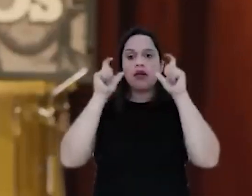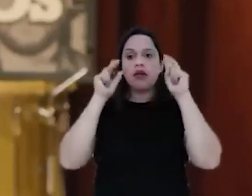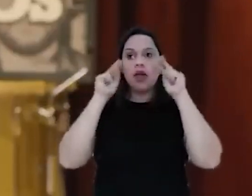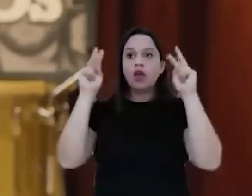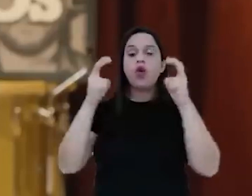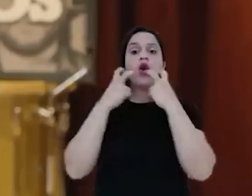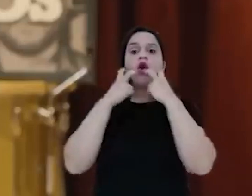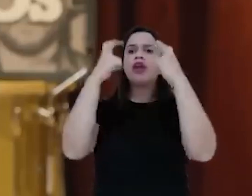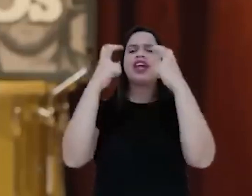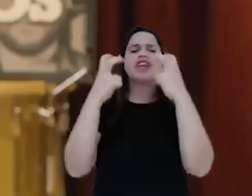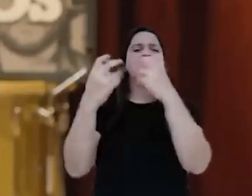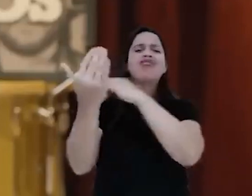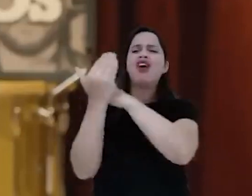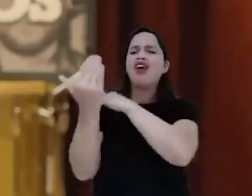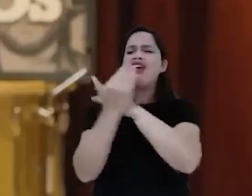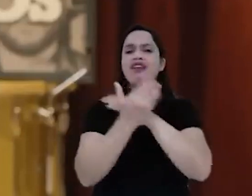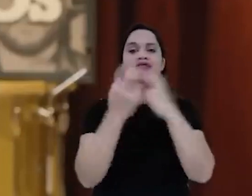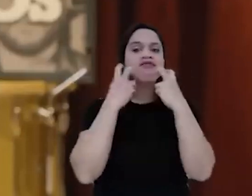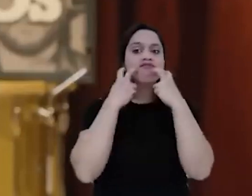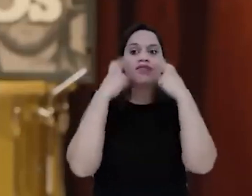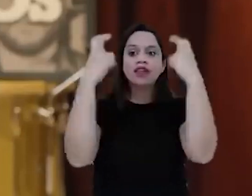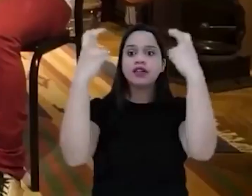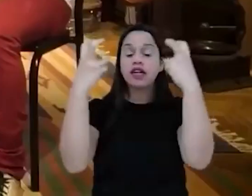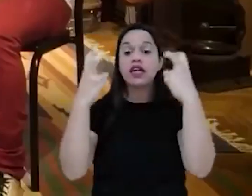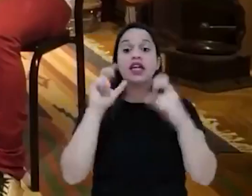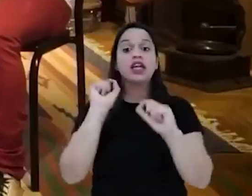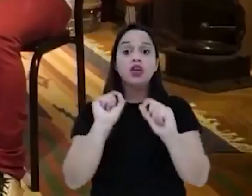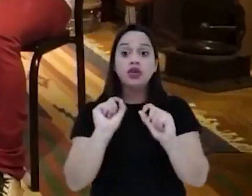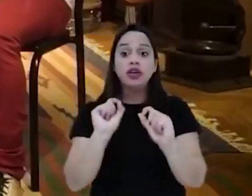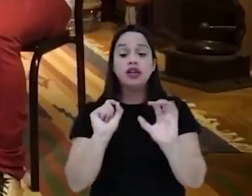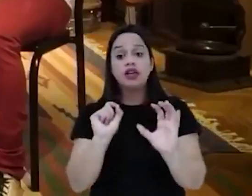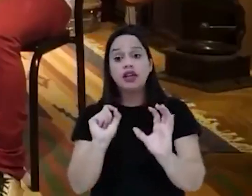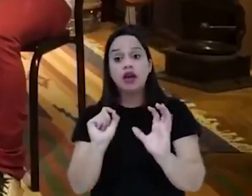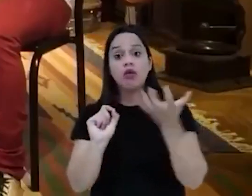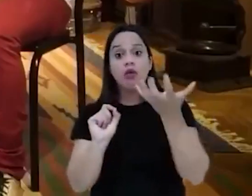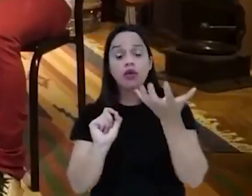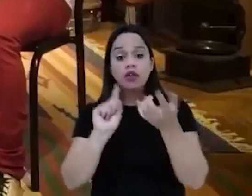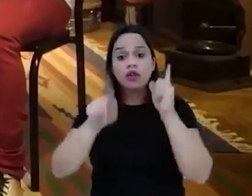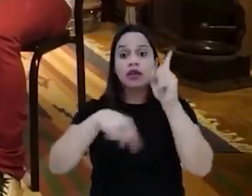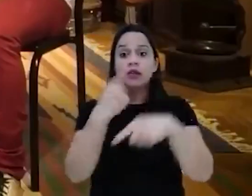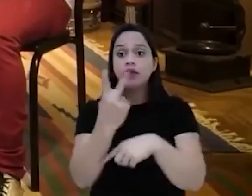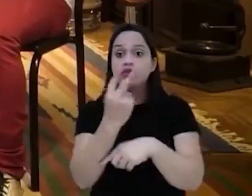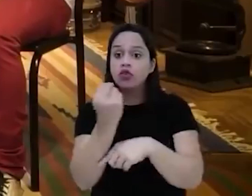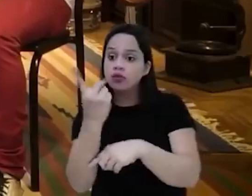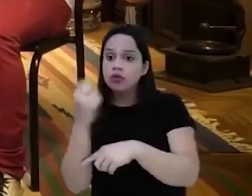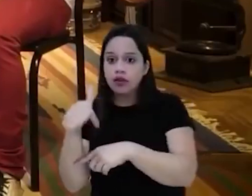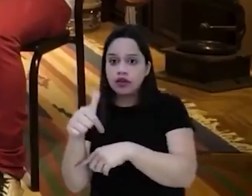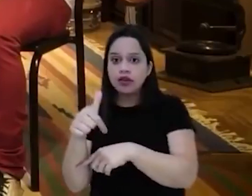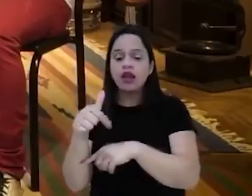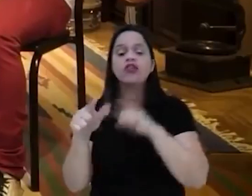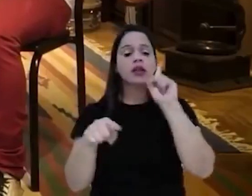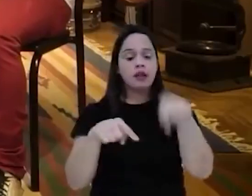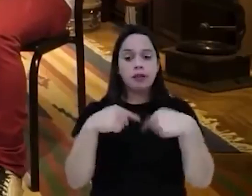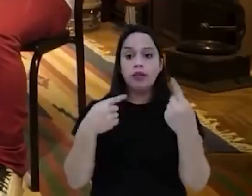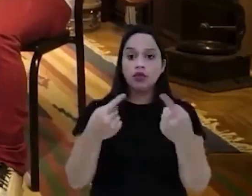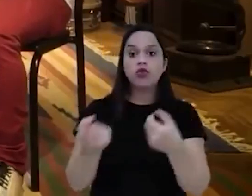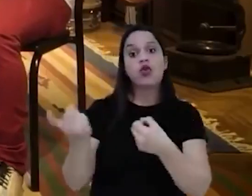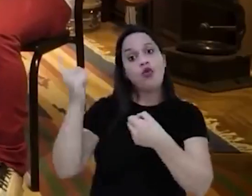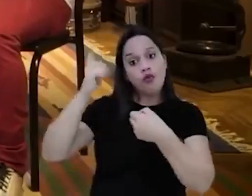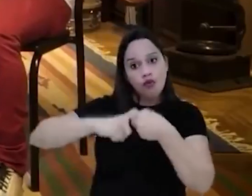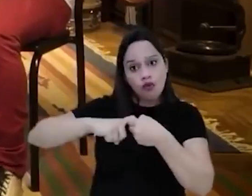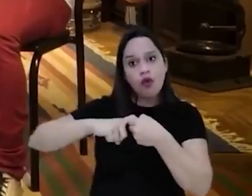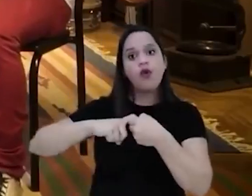eu choro e peço por socorro ele por socorro e isso foi se concretizar quando em 2017 como se tenta novamente